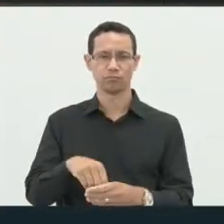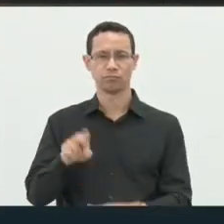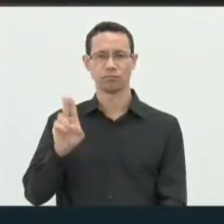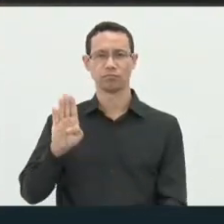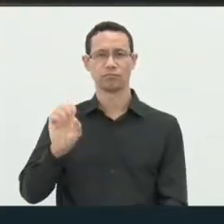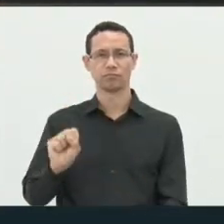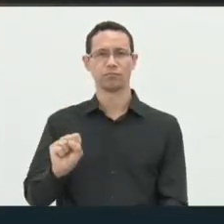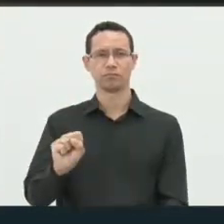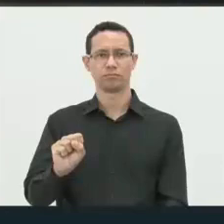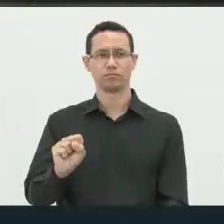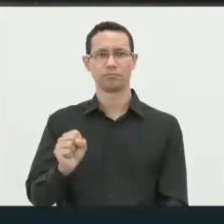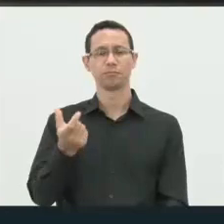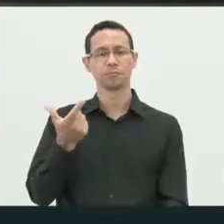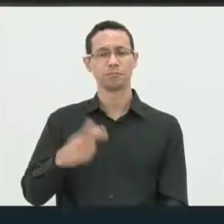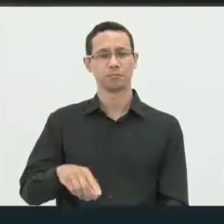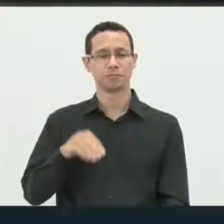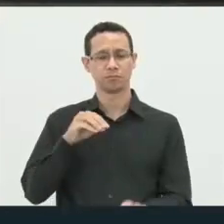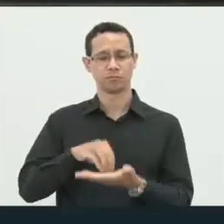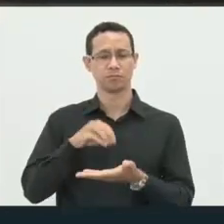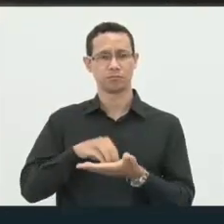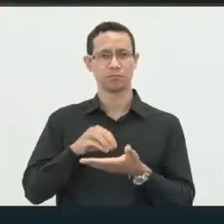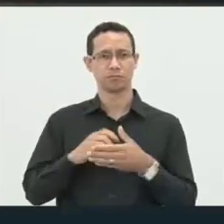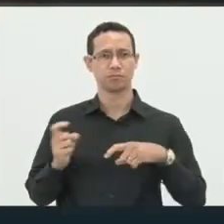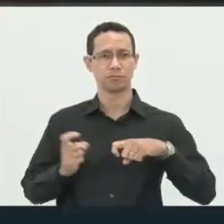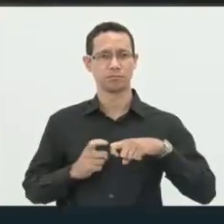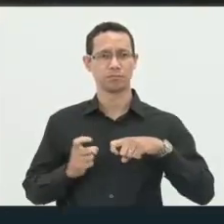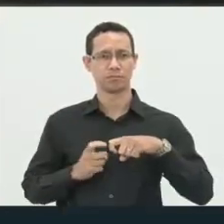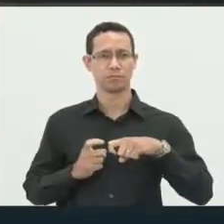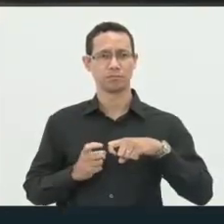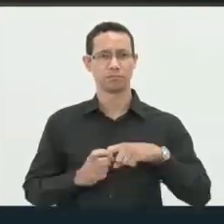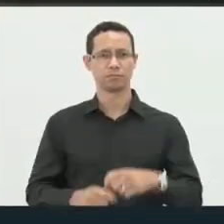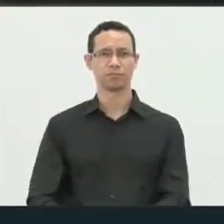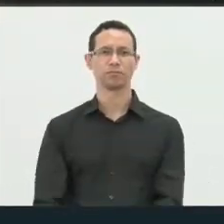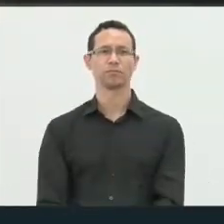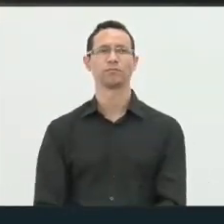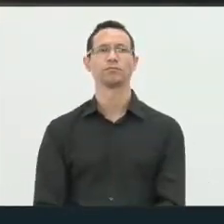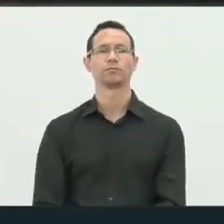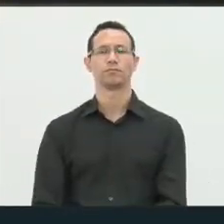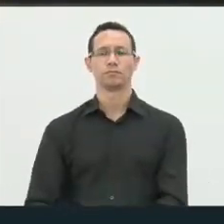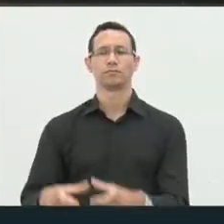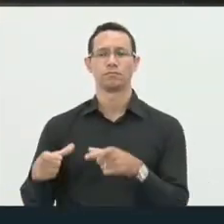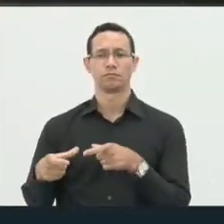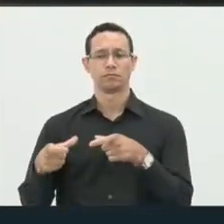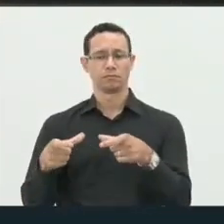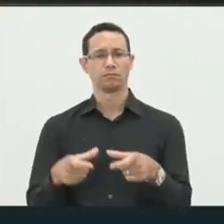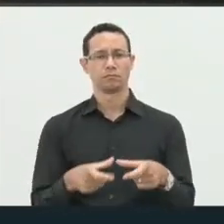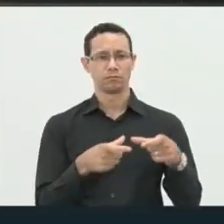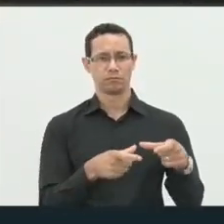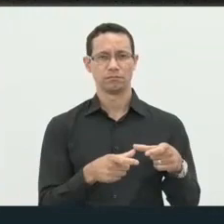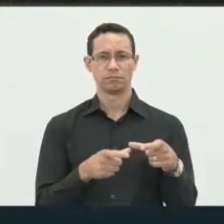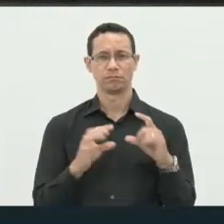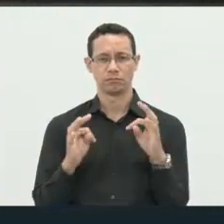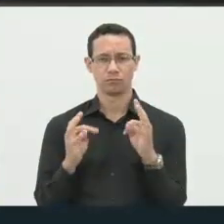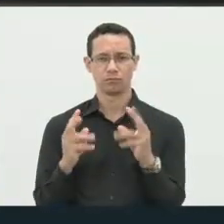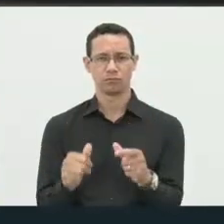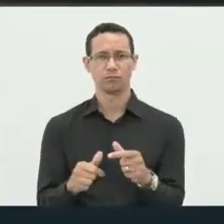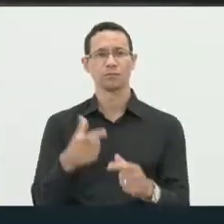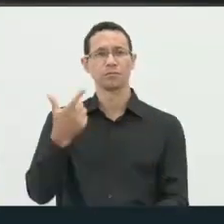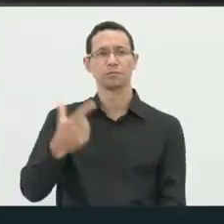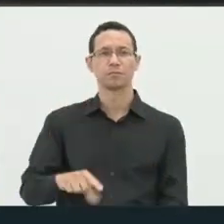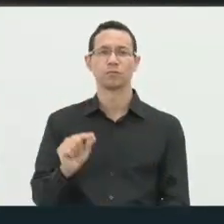além de faltar médico quer dizer como todas as mulheres falam também mas no caso da da